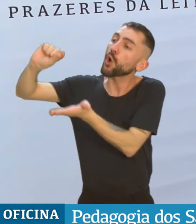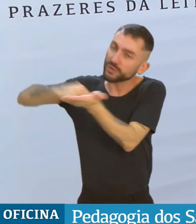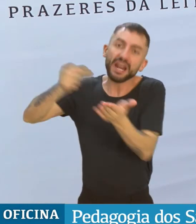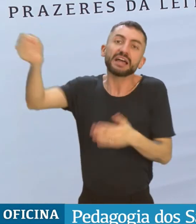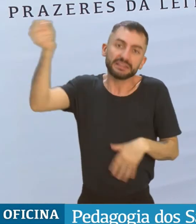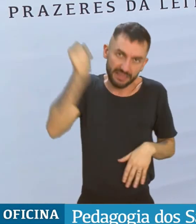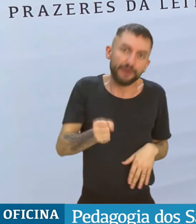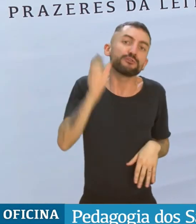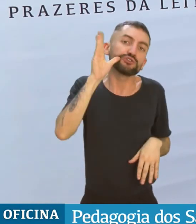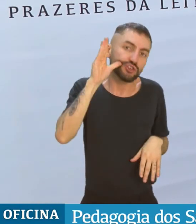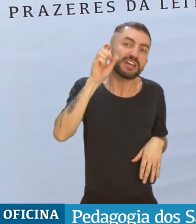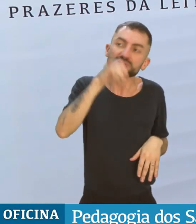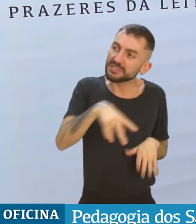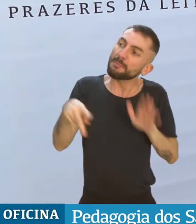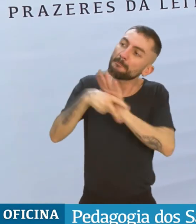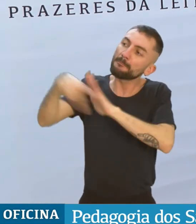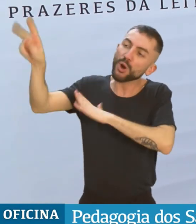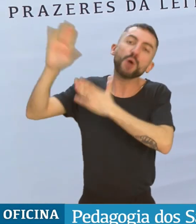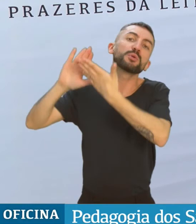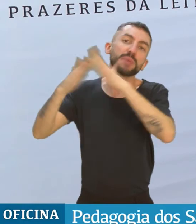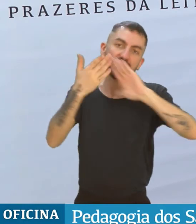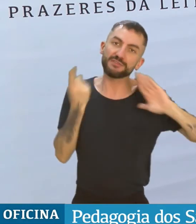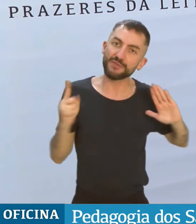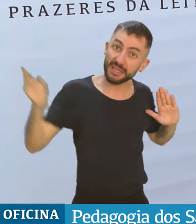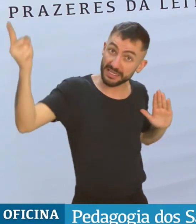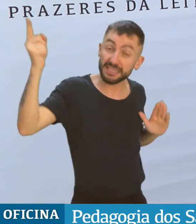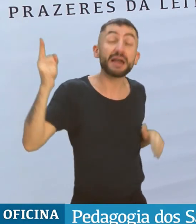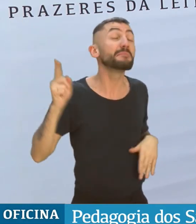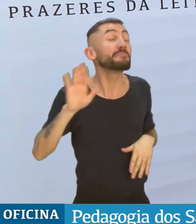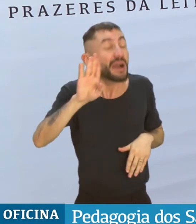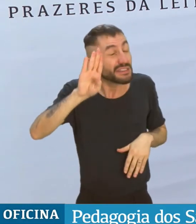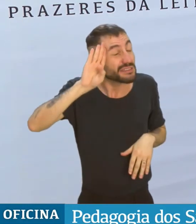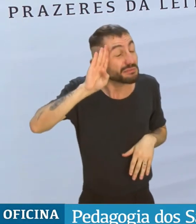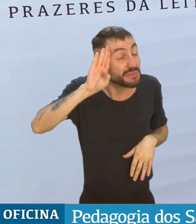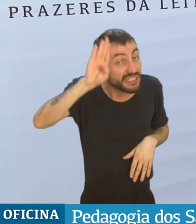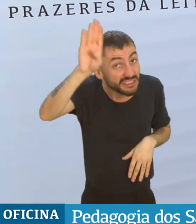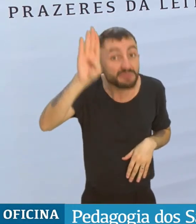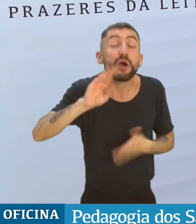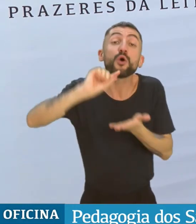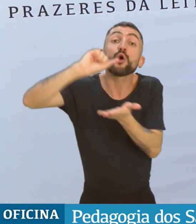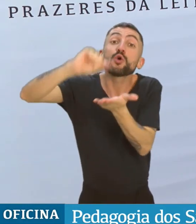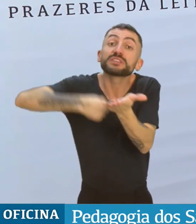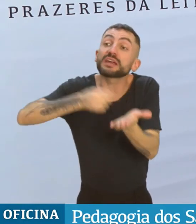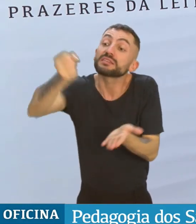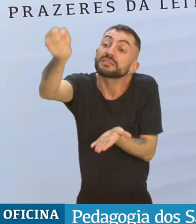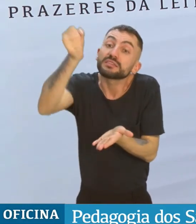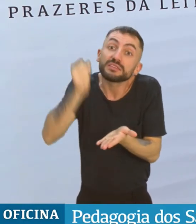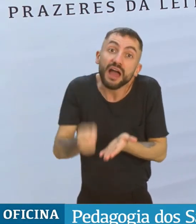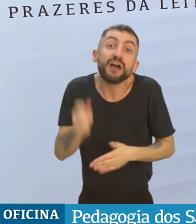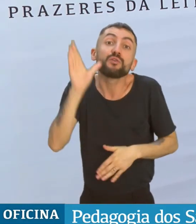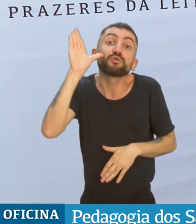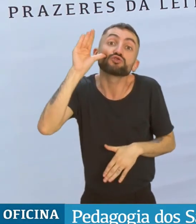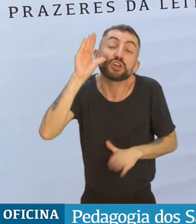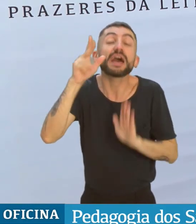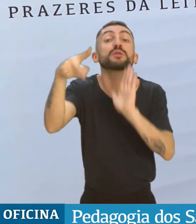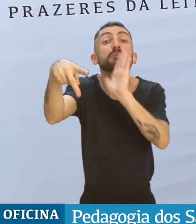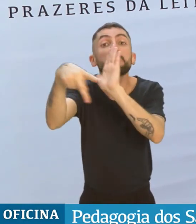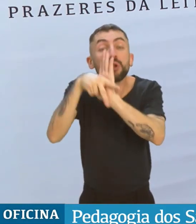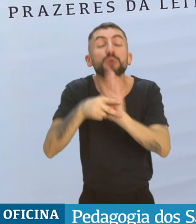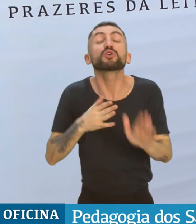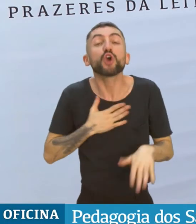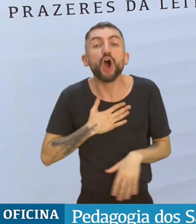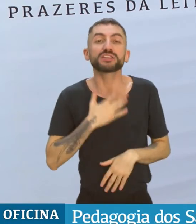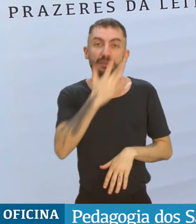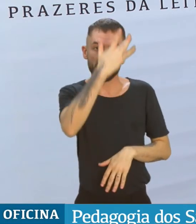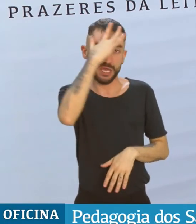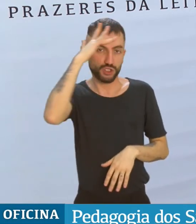perfil periférico, pessoas que não têm receio de se abrir para outras pessoas, de olhar nos olhos dessas pessoas,